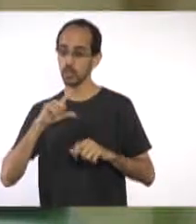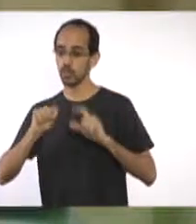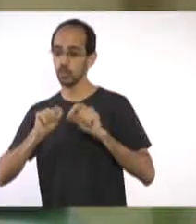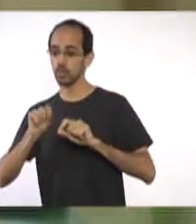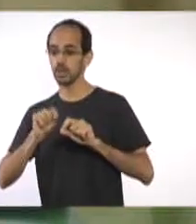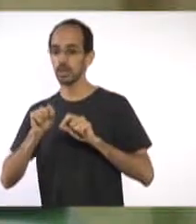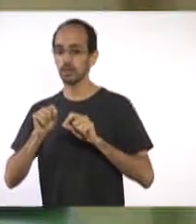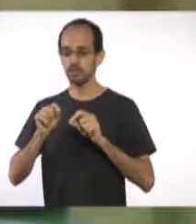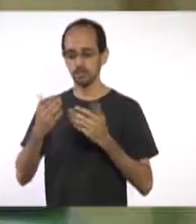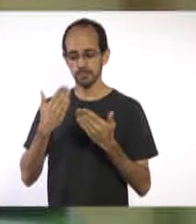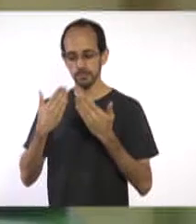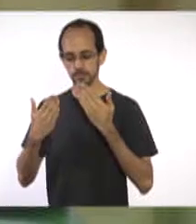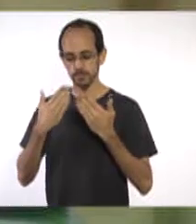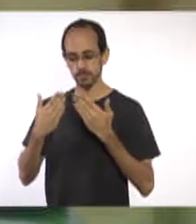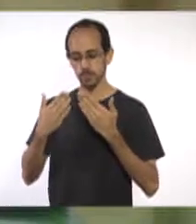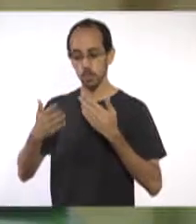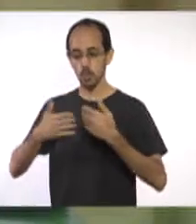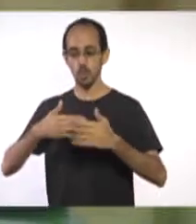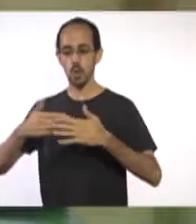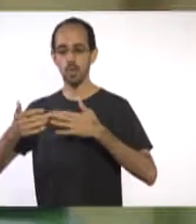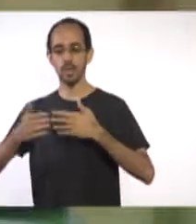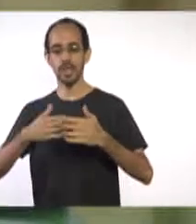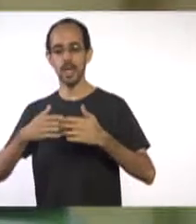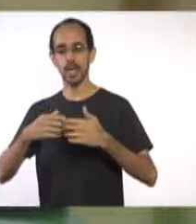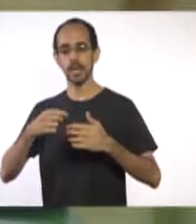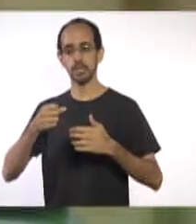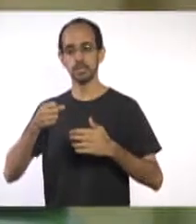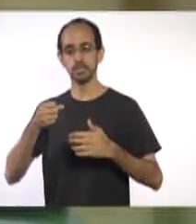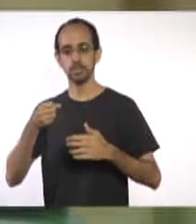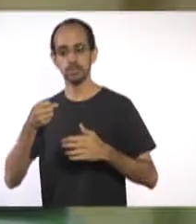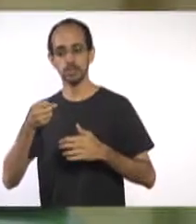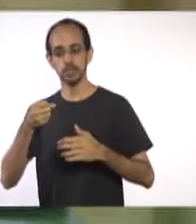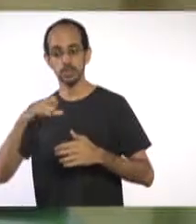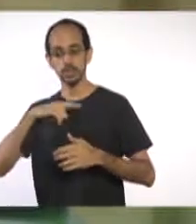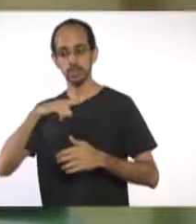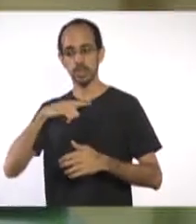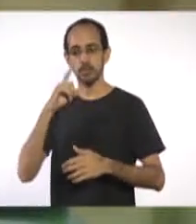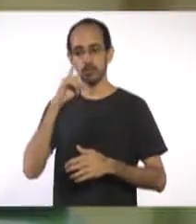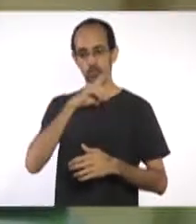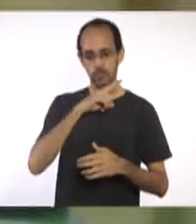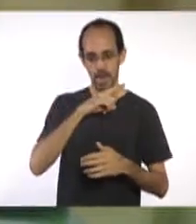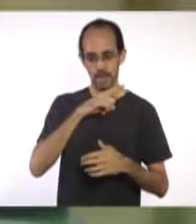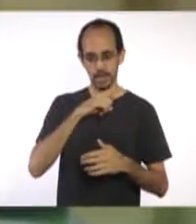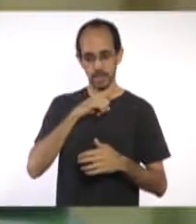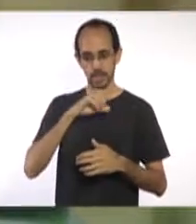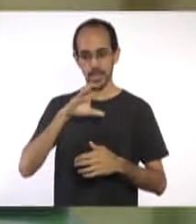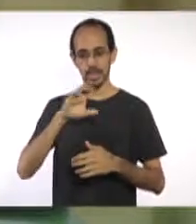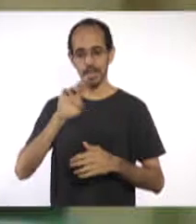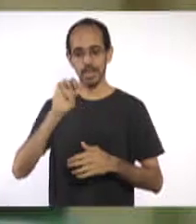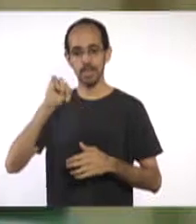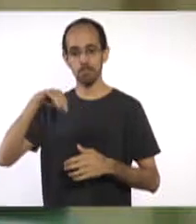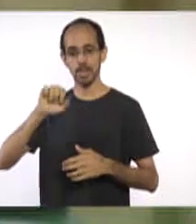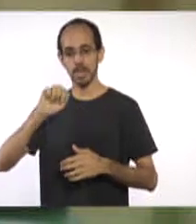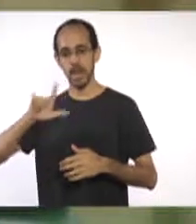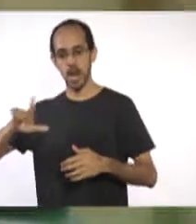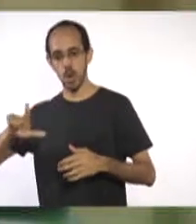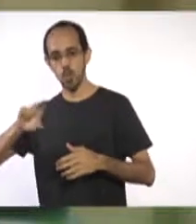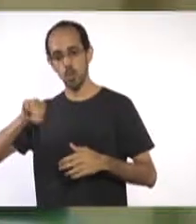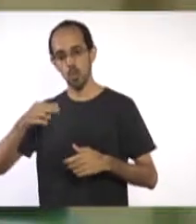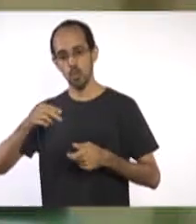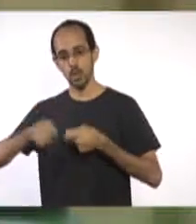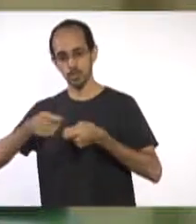de irregularidade criminal ou administrativa. Abri os trabalhos nesse